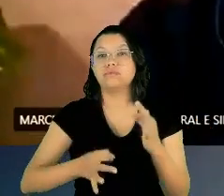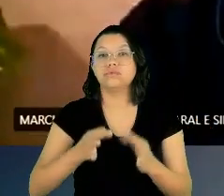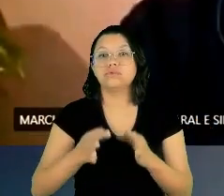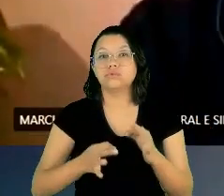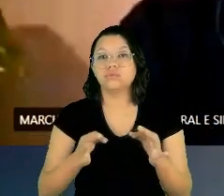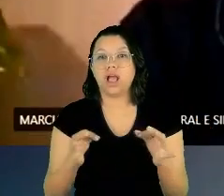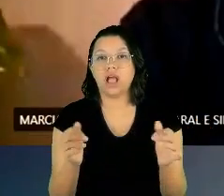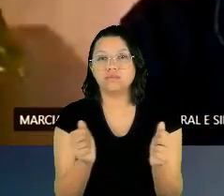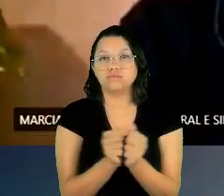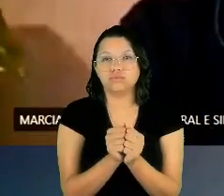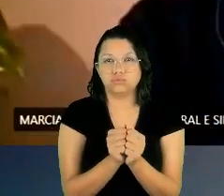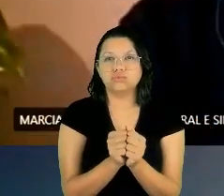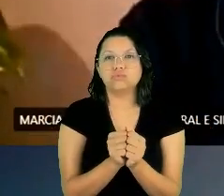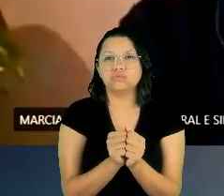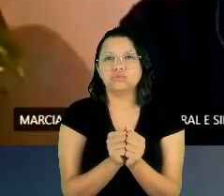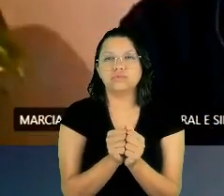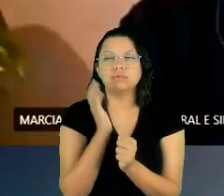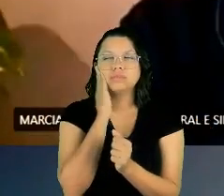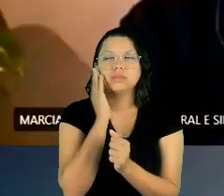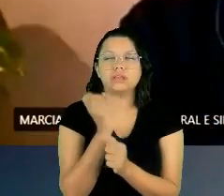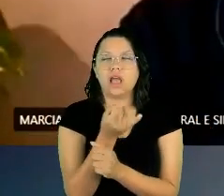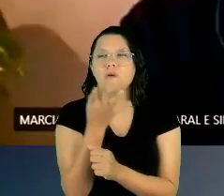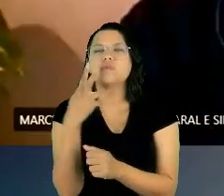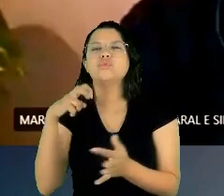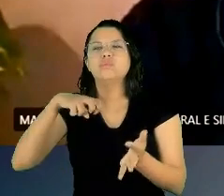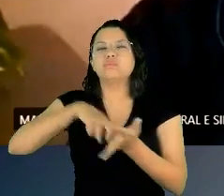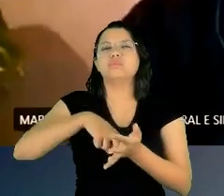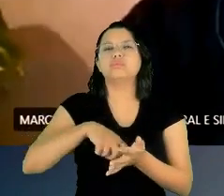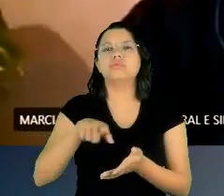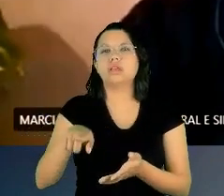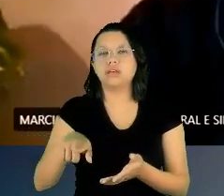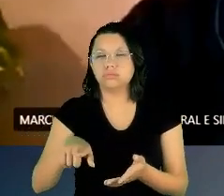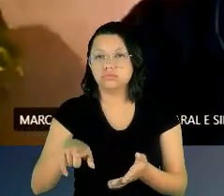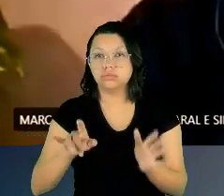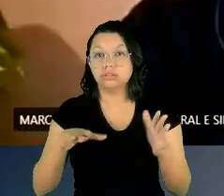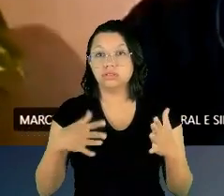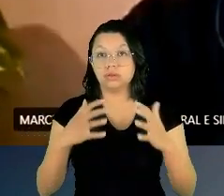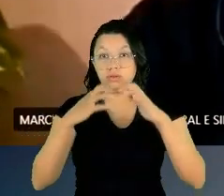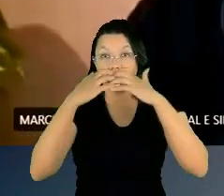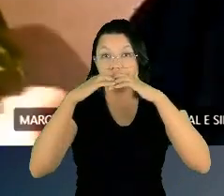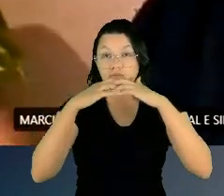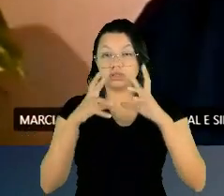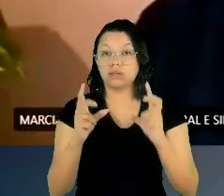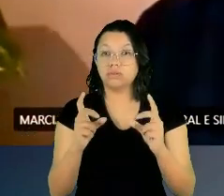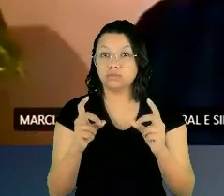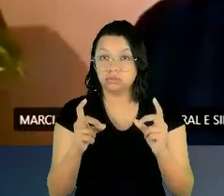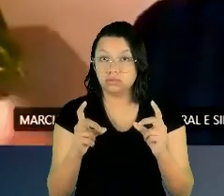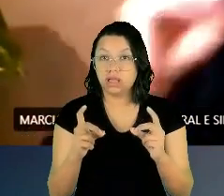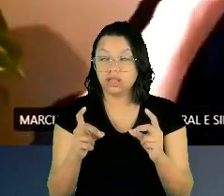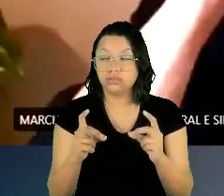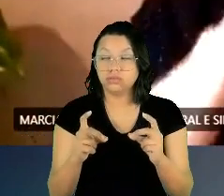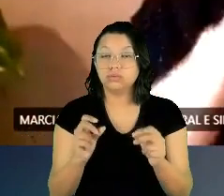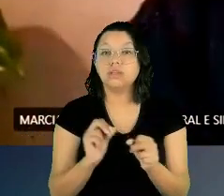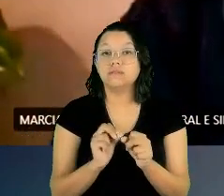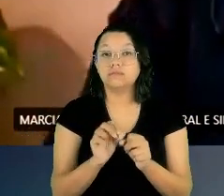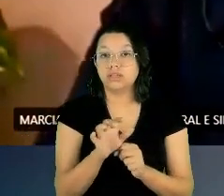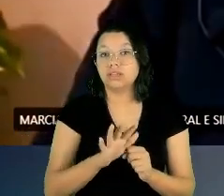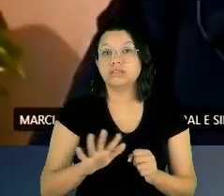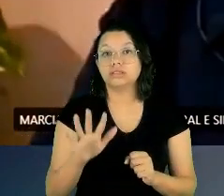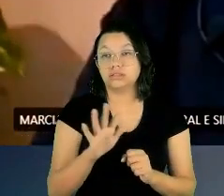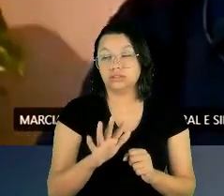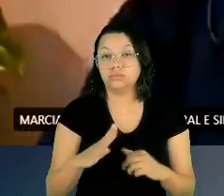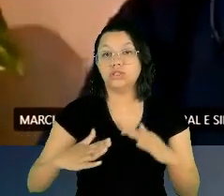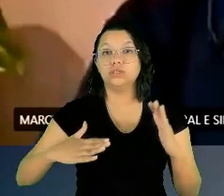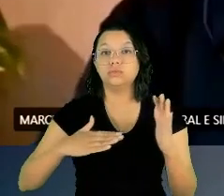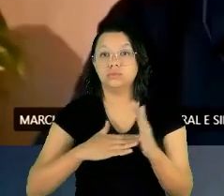vão julgar, integrar essas informações e julgar grau de punição. O nosso cérebro automático, são áreas automáticas